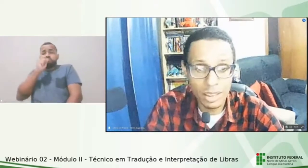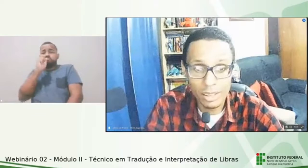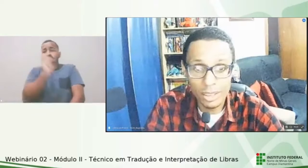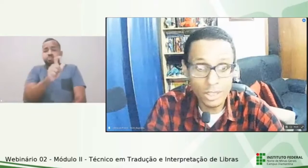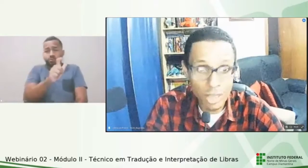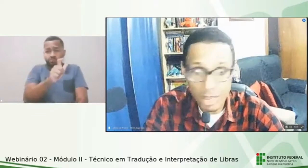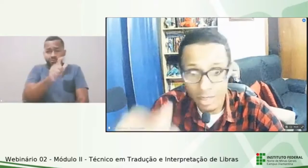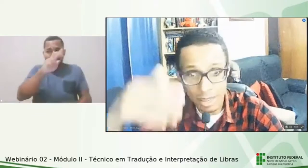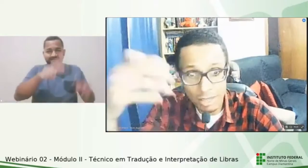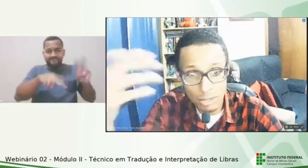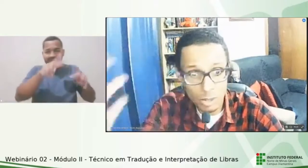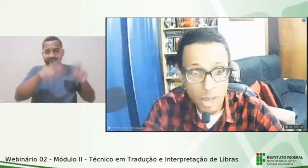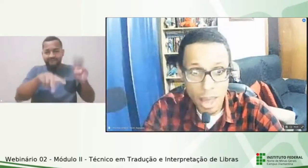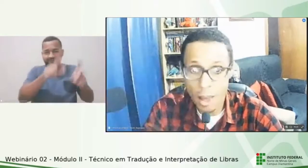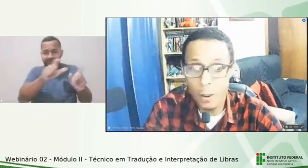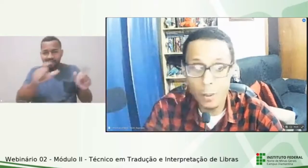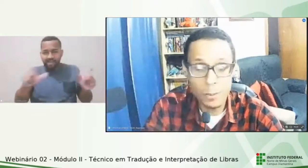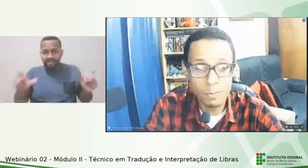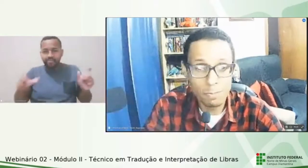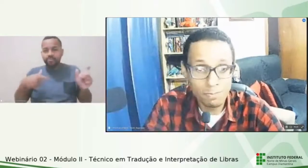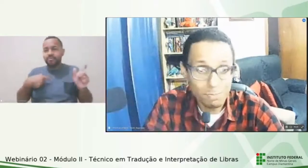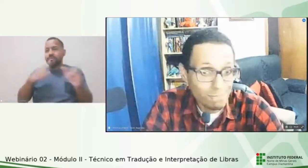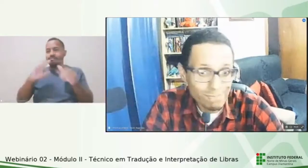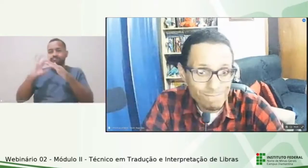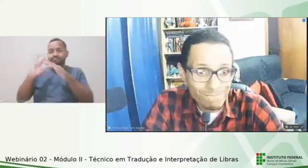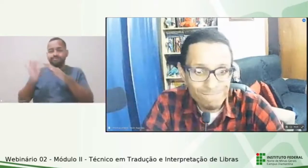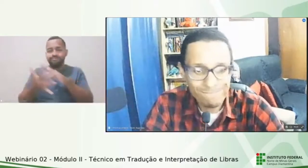né? Xinga na rede social.